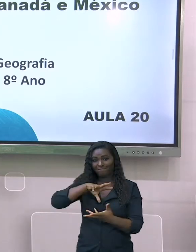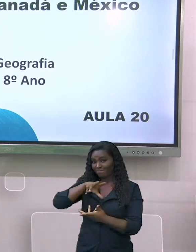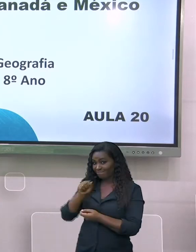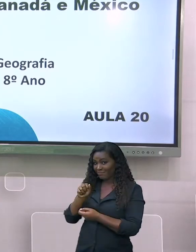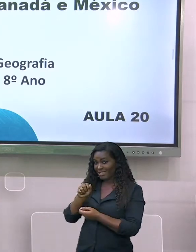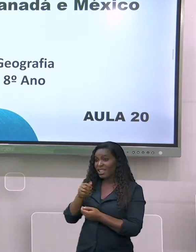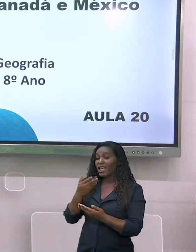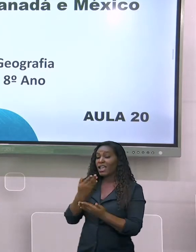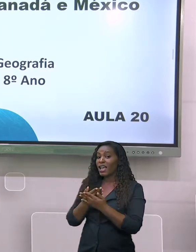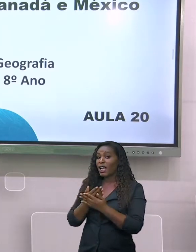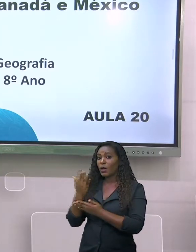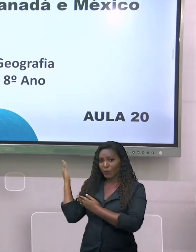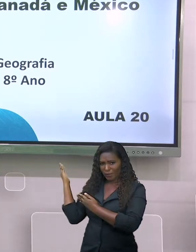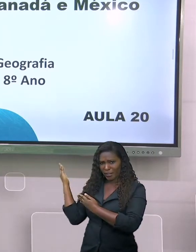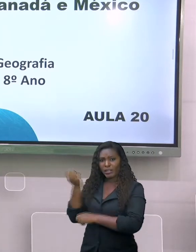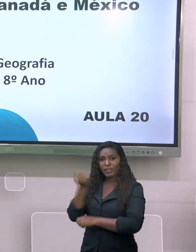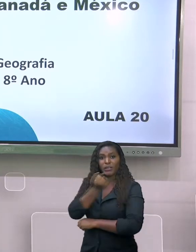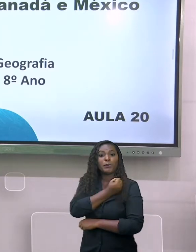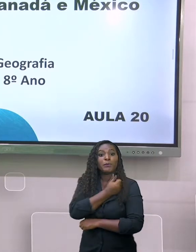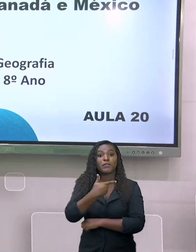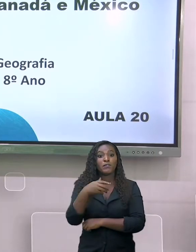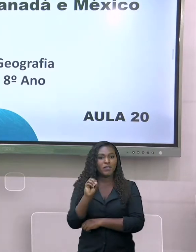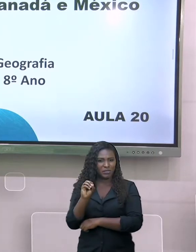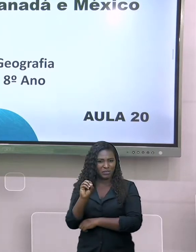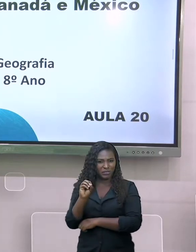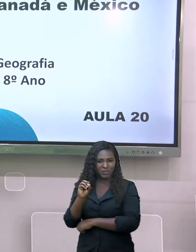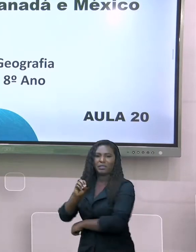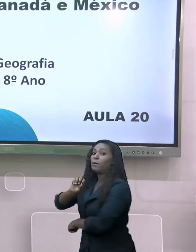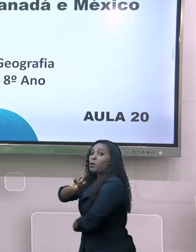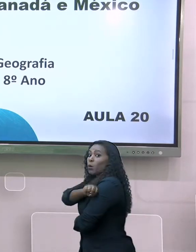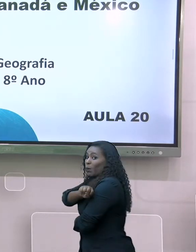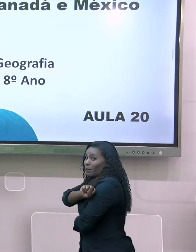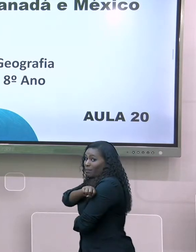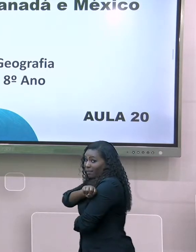20 para o 8º ano do ensino fundamental.